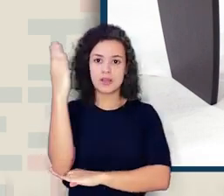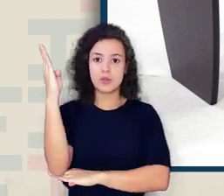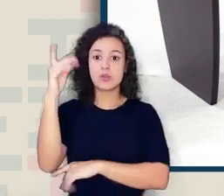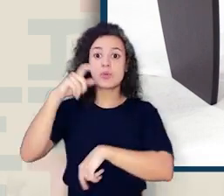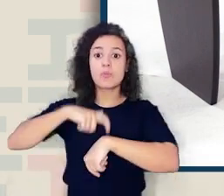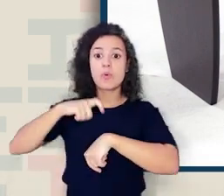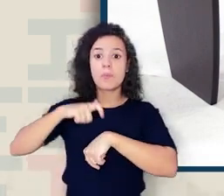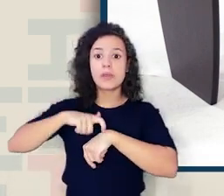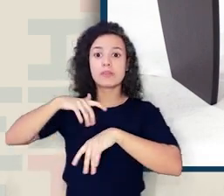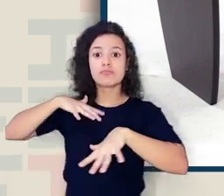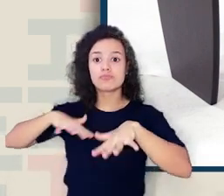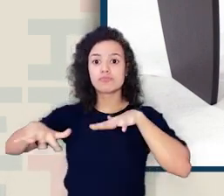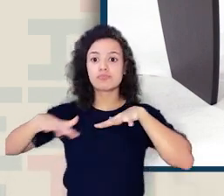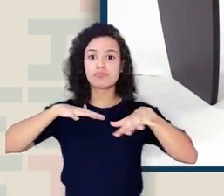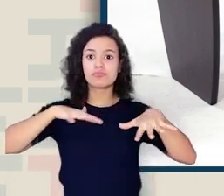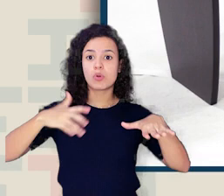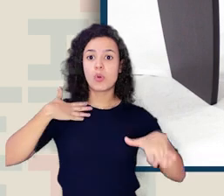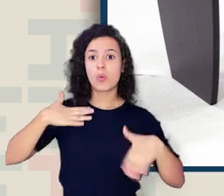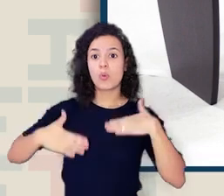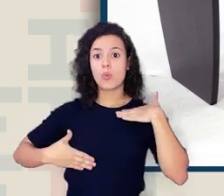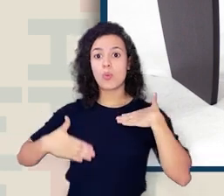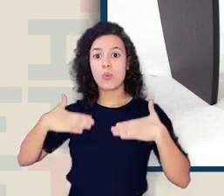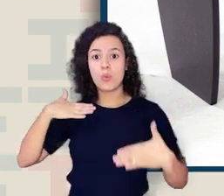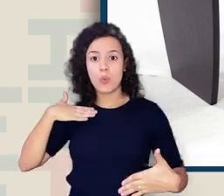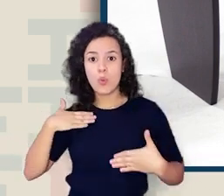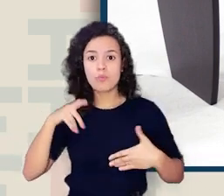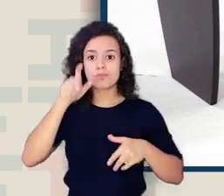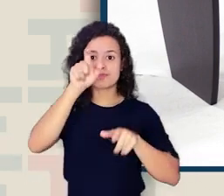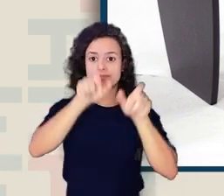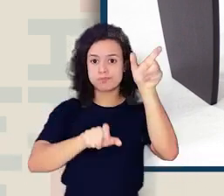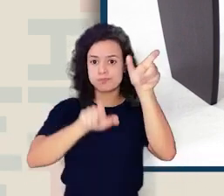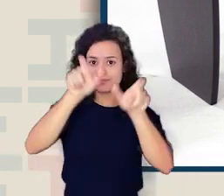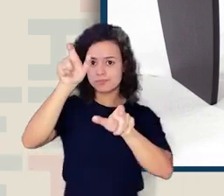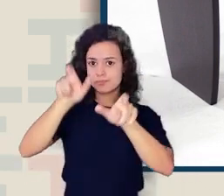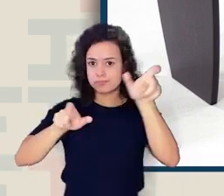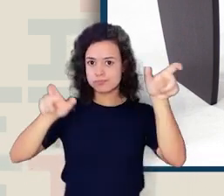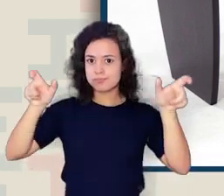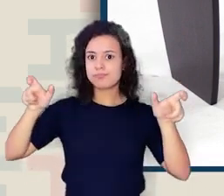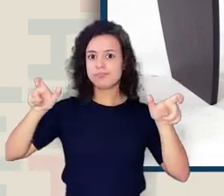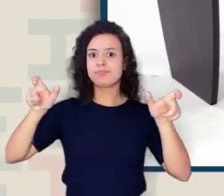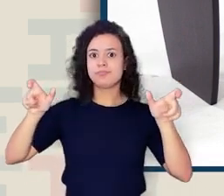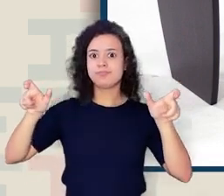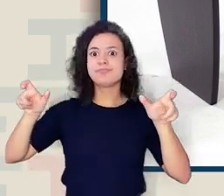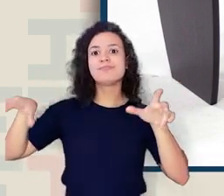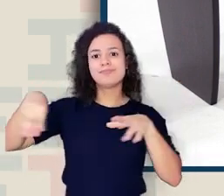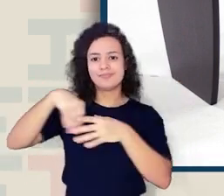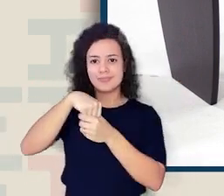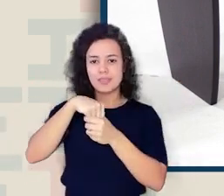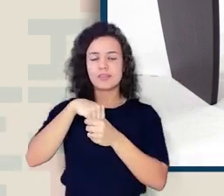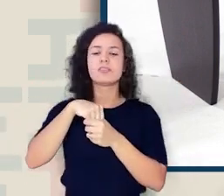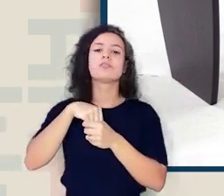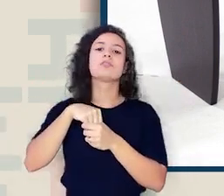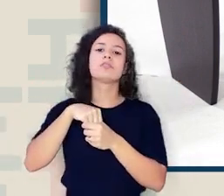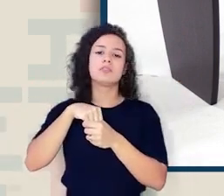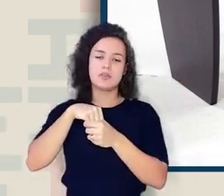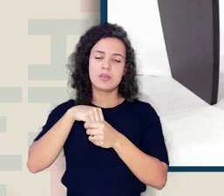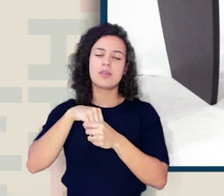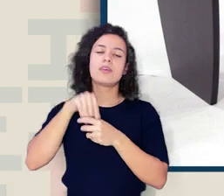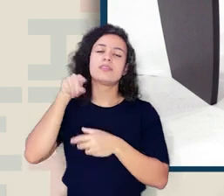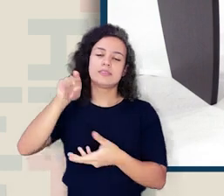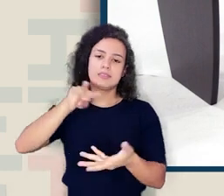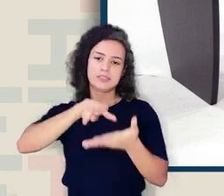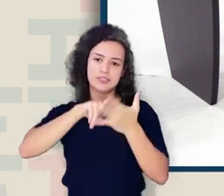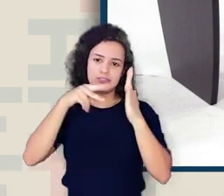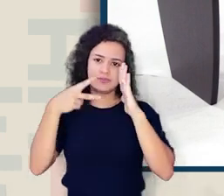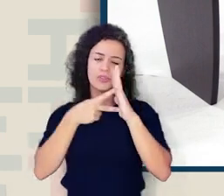que a coreografia, o passo, o corpo dos personagens dessa grande manifestação passam